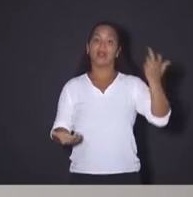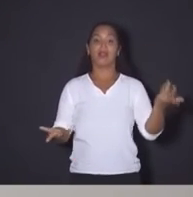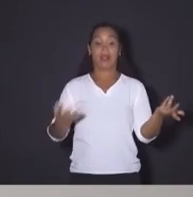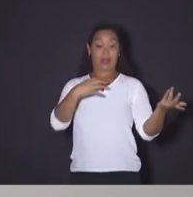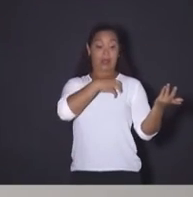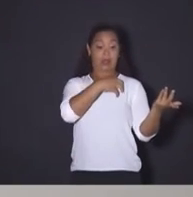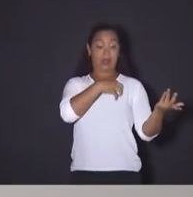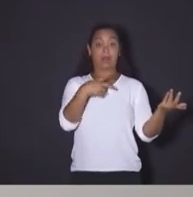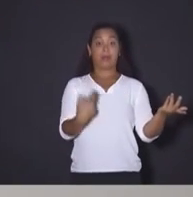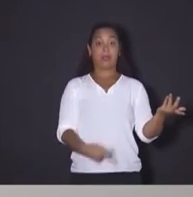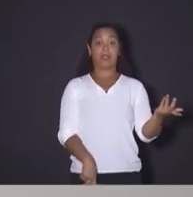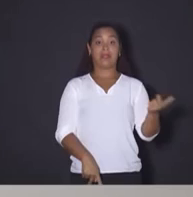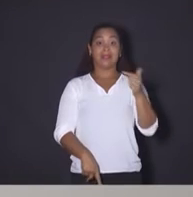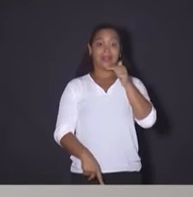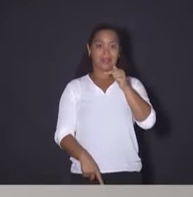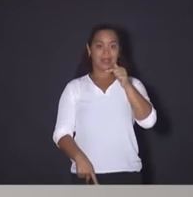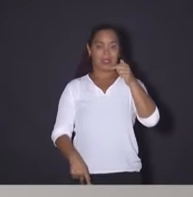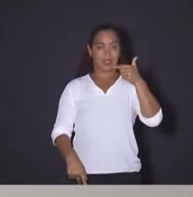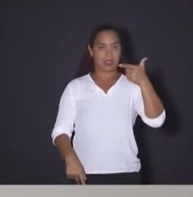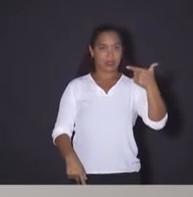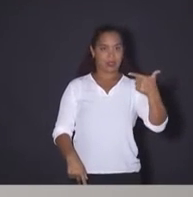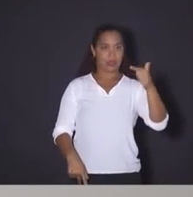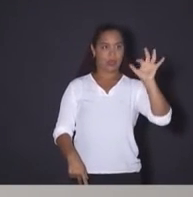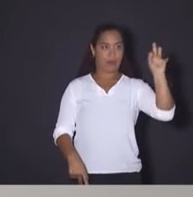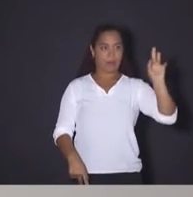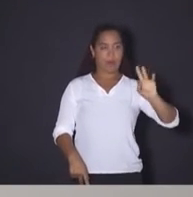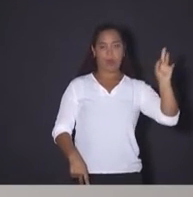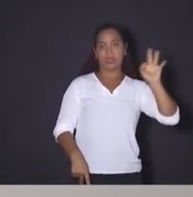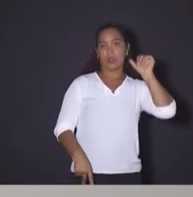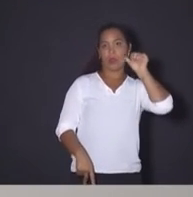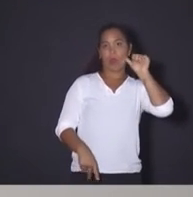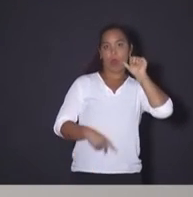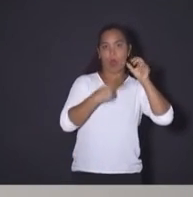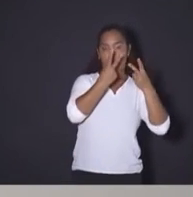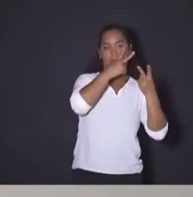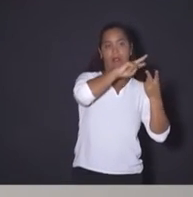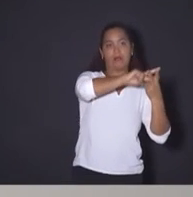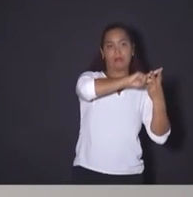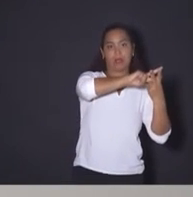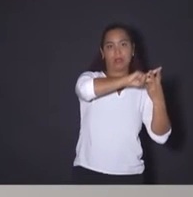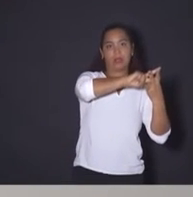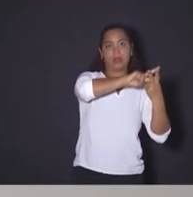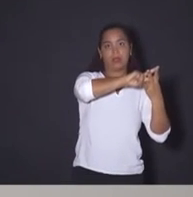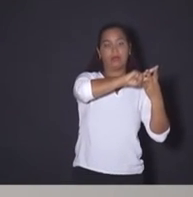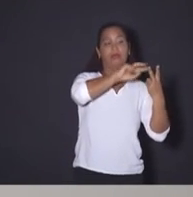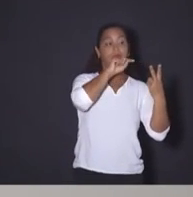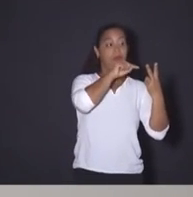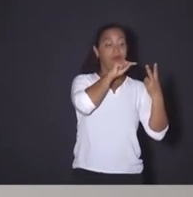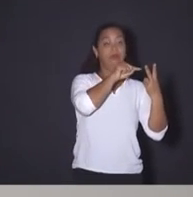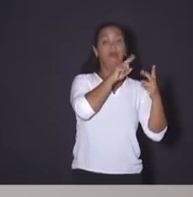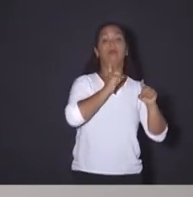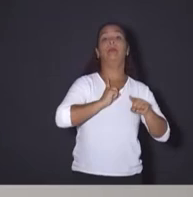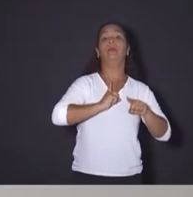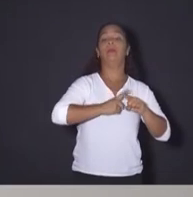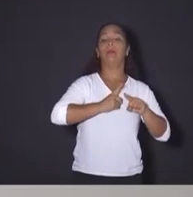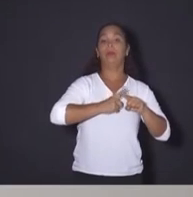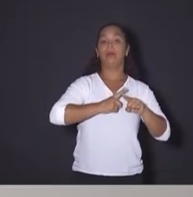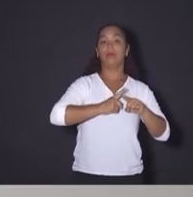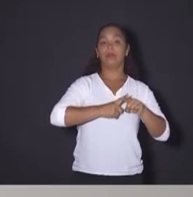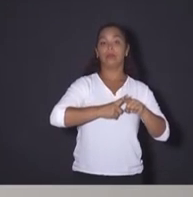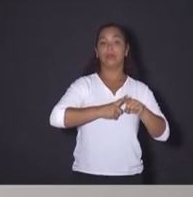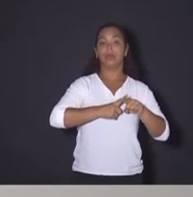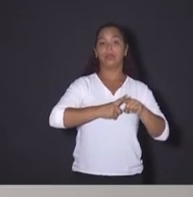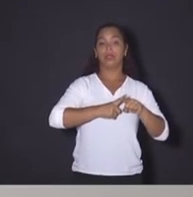bahia 72% das mulheres que estão no sistema prisional estão implicados lá por conta de